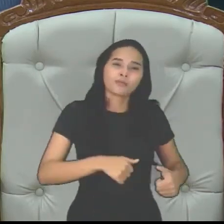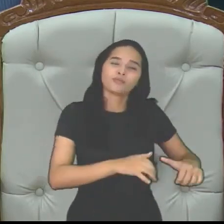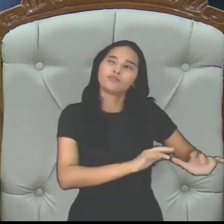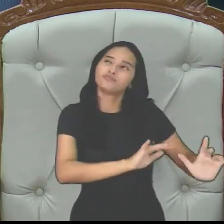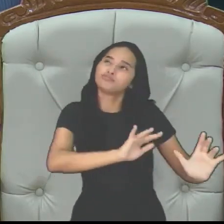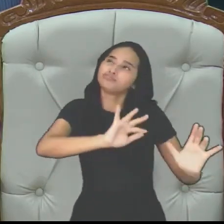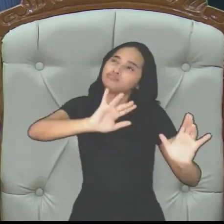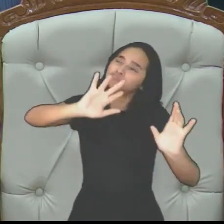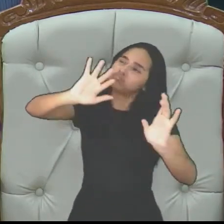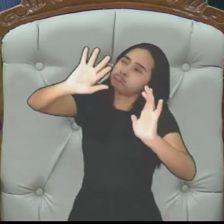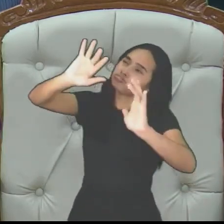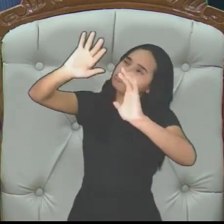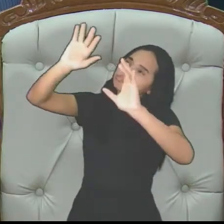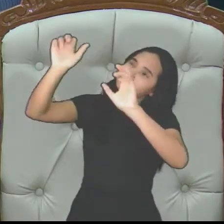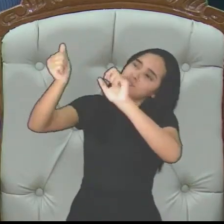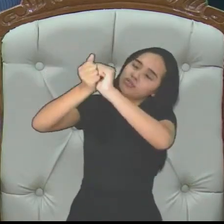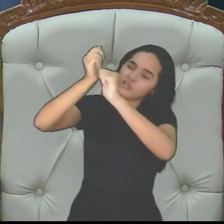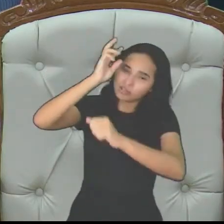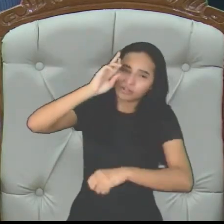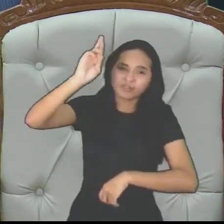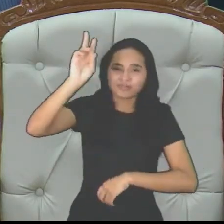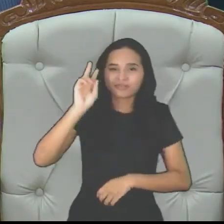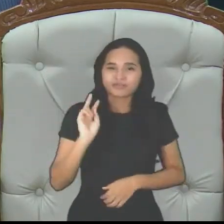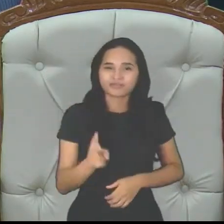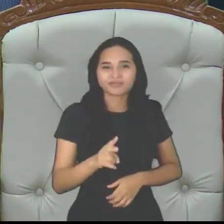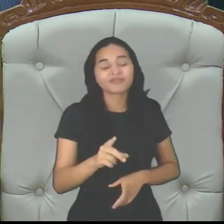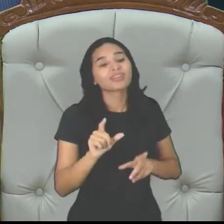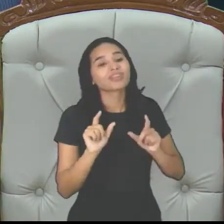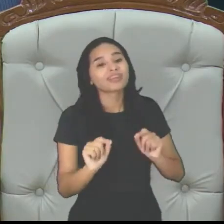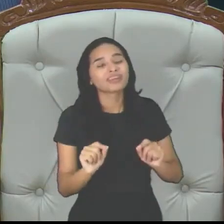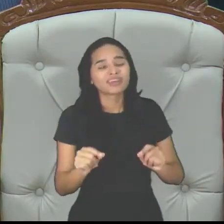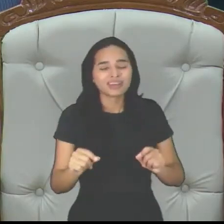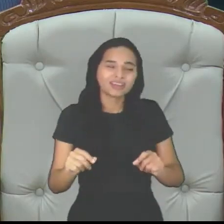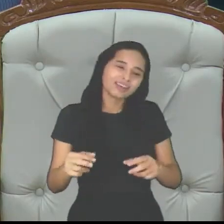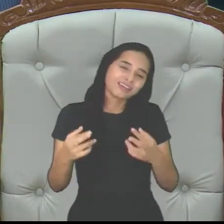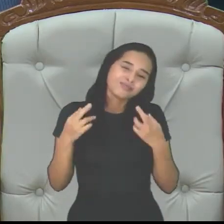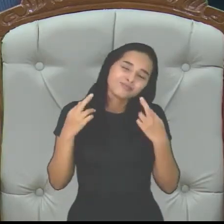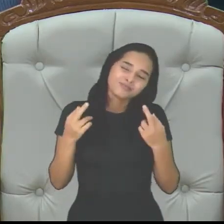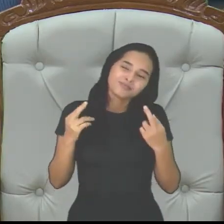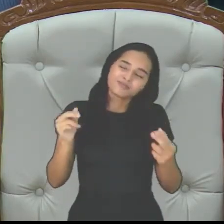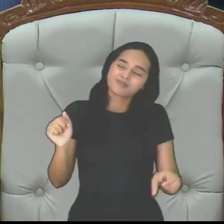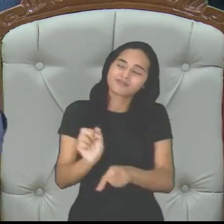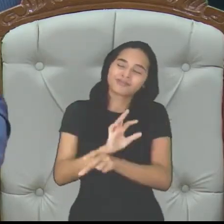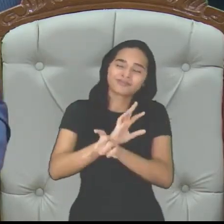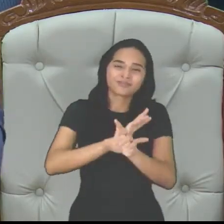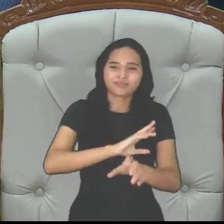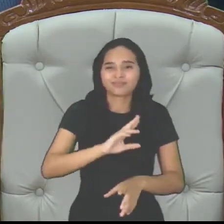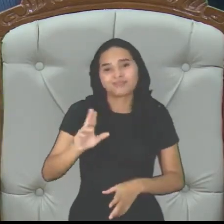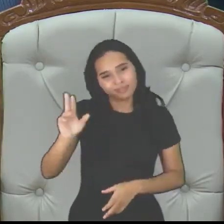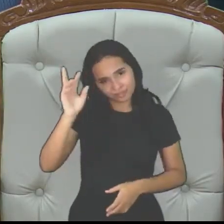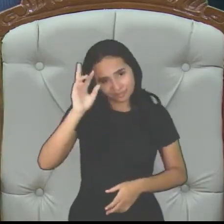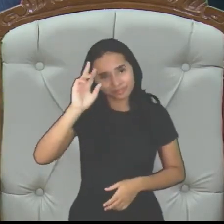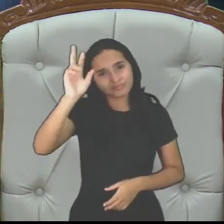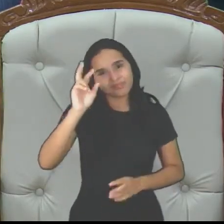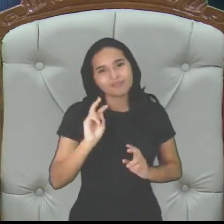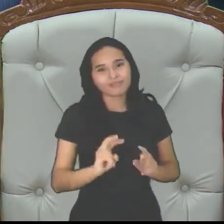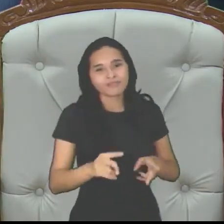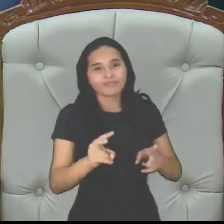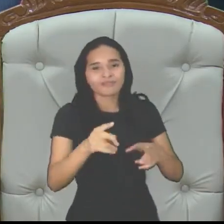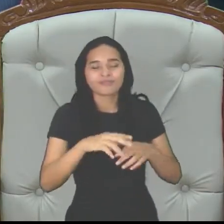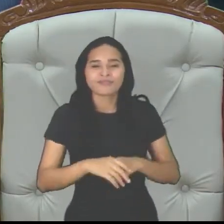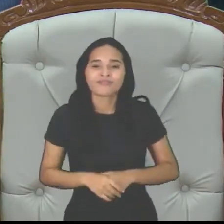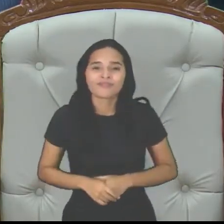e estaremos com o Senhor para todo sempre. Quem tem essa certeza, glorifica o nome do Senhor para todo